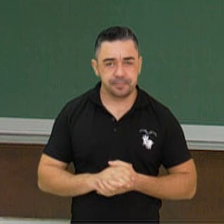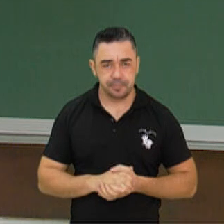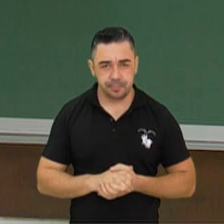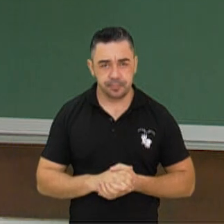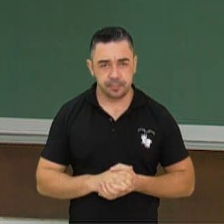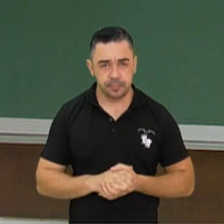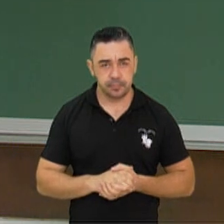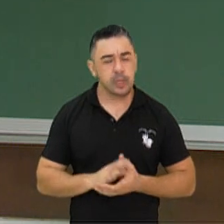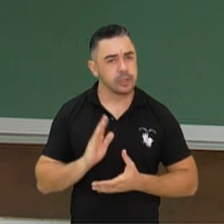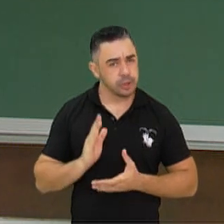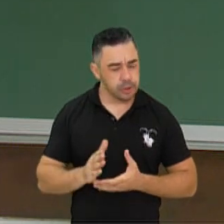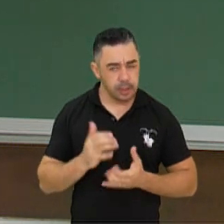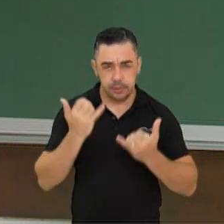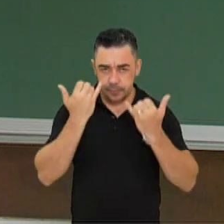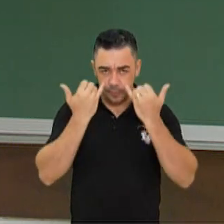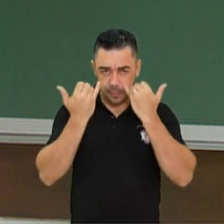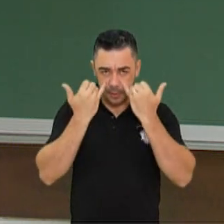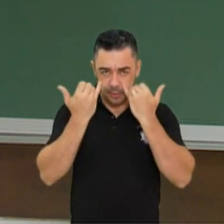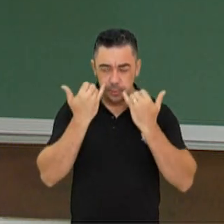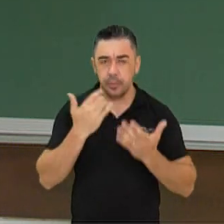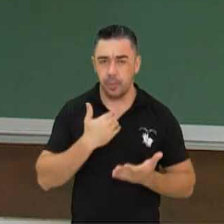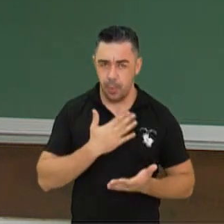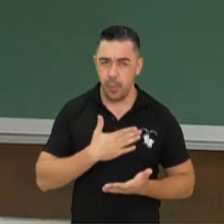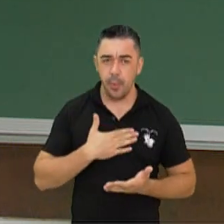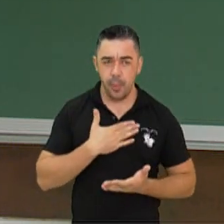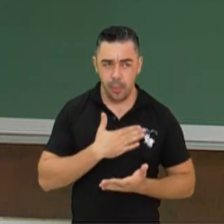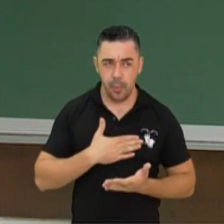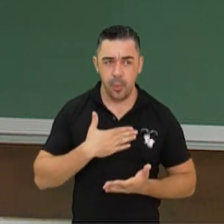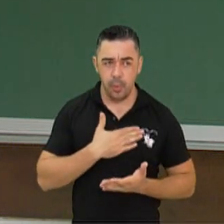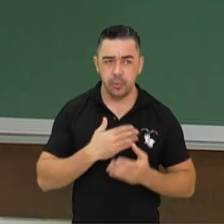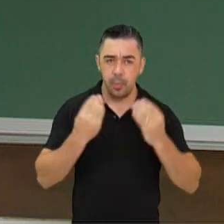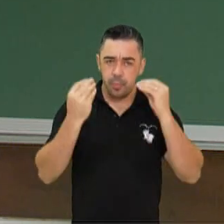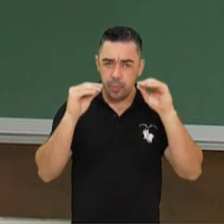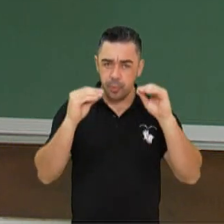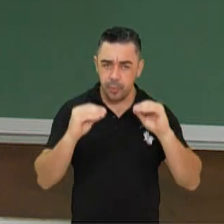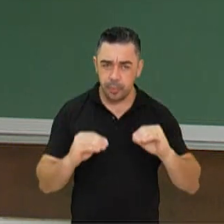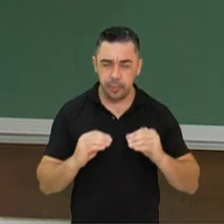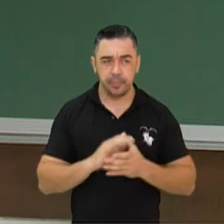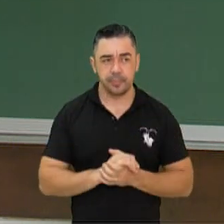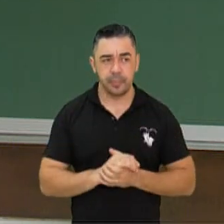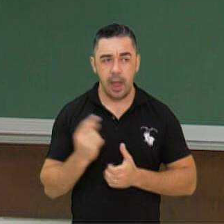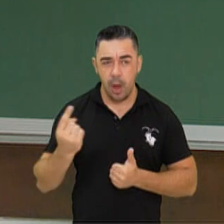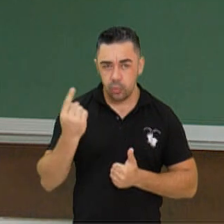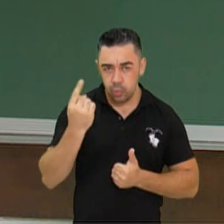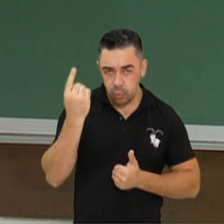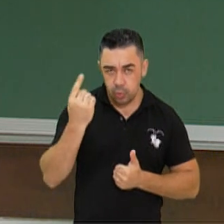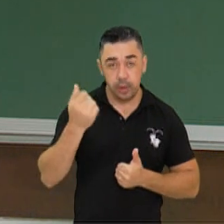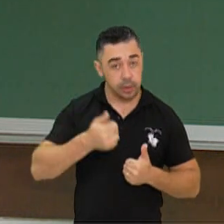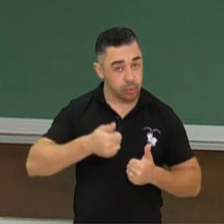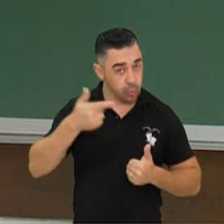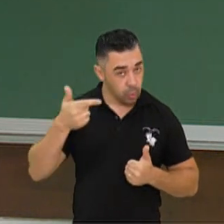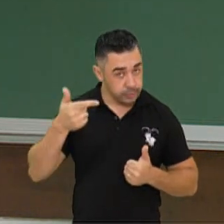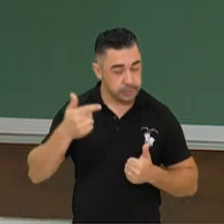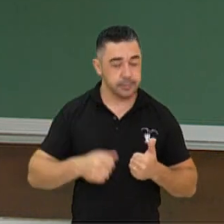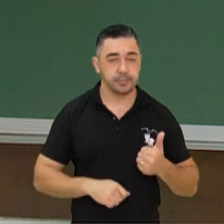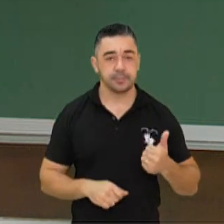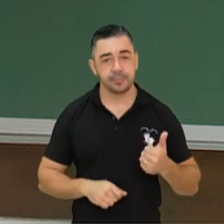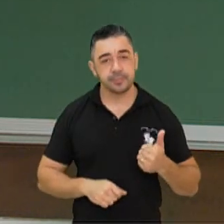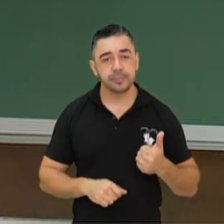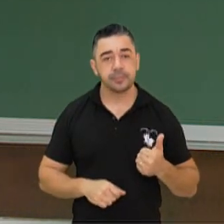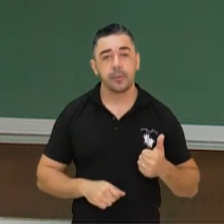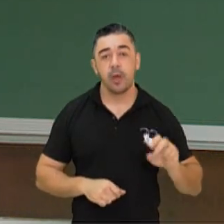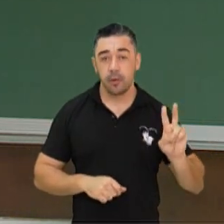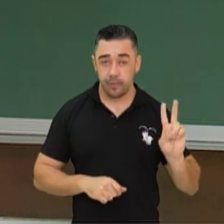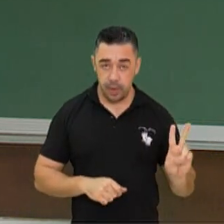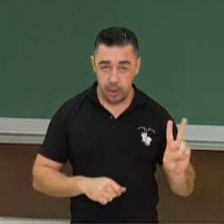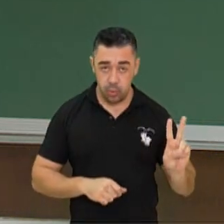Então aqui eu deixei as informações que eu sempre gosto de colocar os dados do enunciado. A altura do cilindro inteiro é 12. O